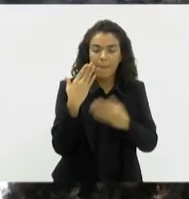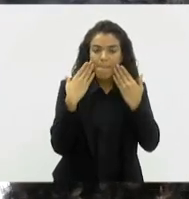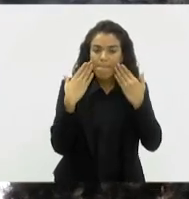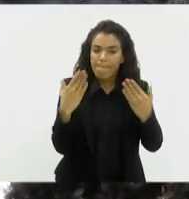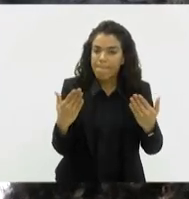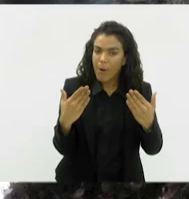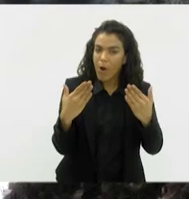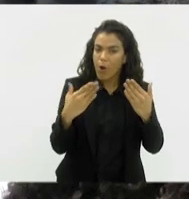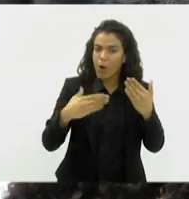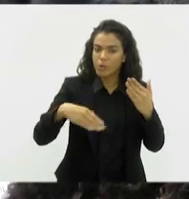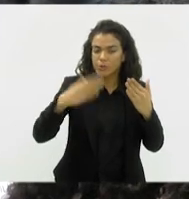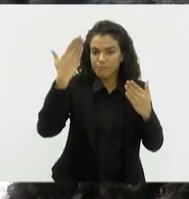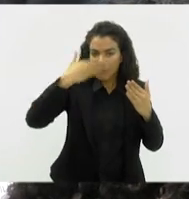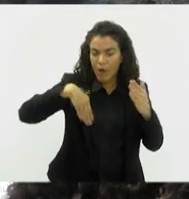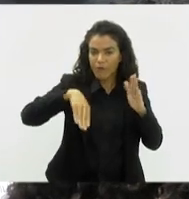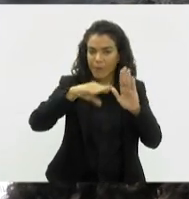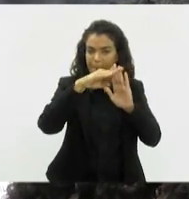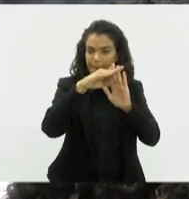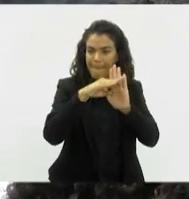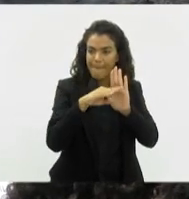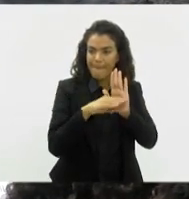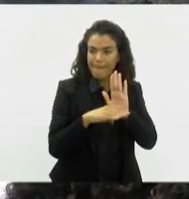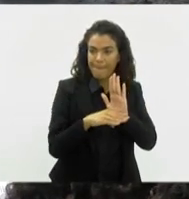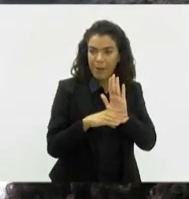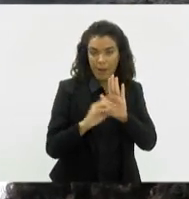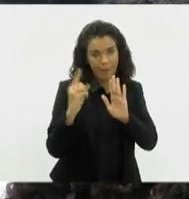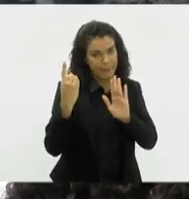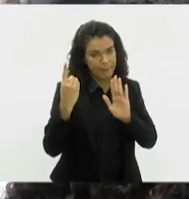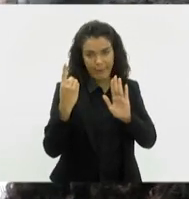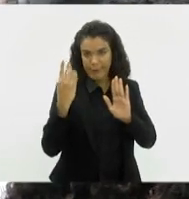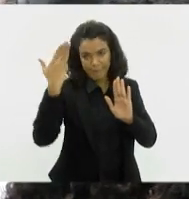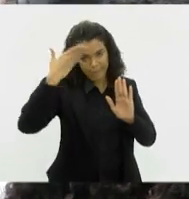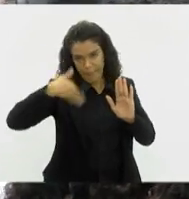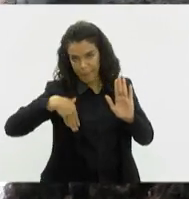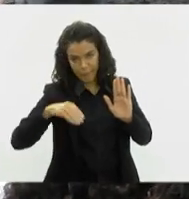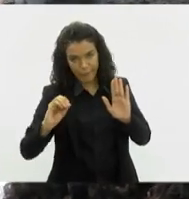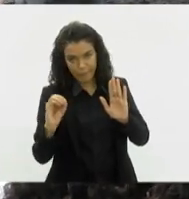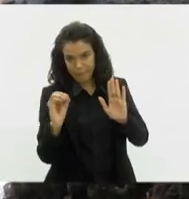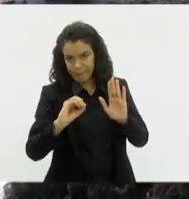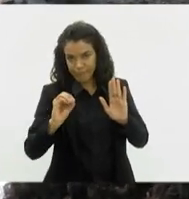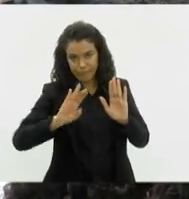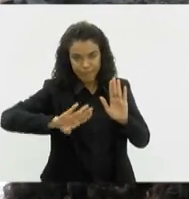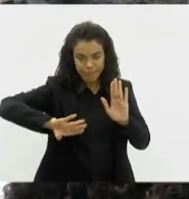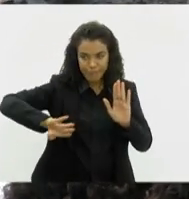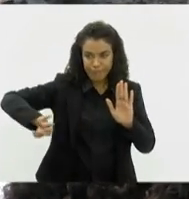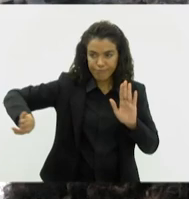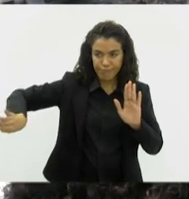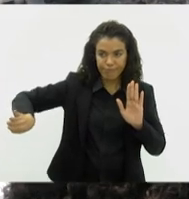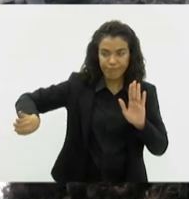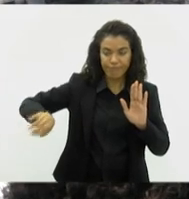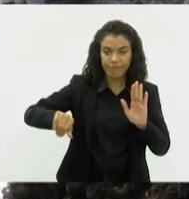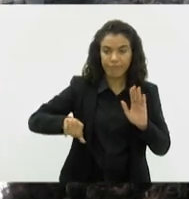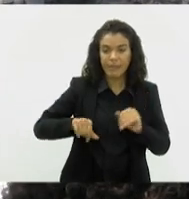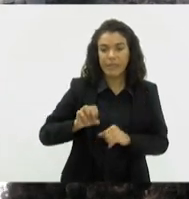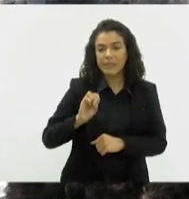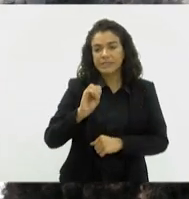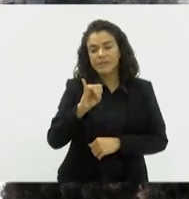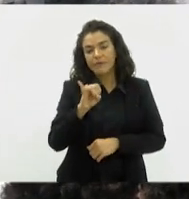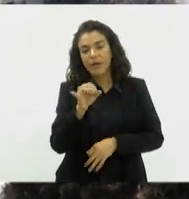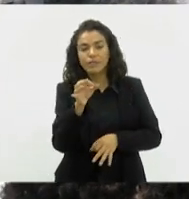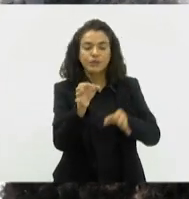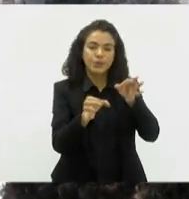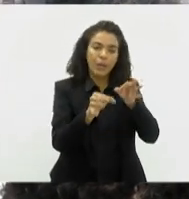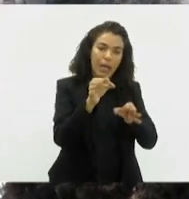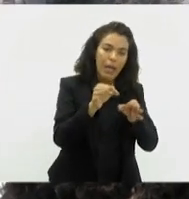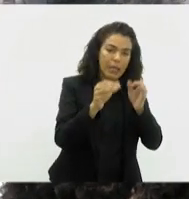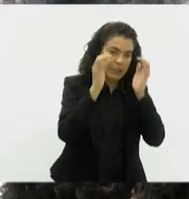requisitos editalícios, que a primeira candidata não apresentou. Se a gente vai julgar ou não com base nisso, com base em